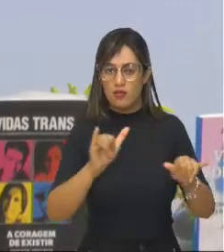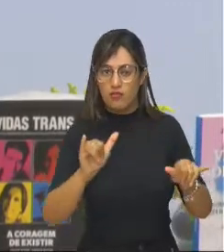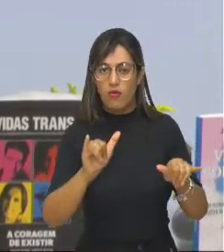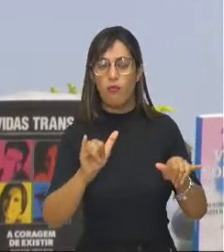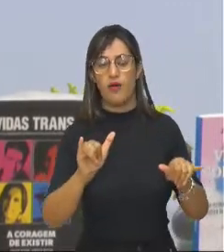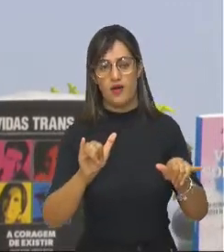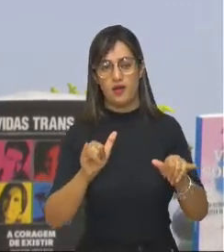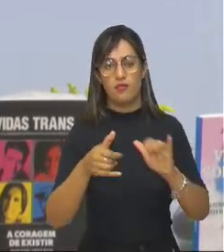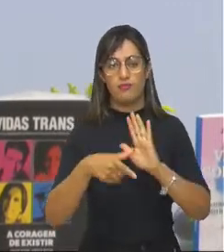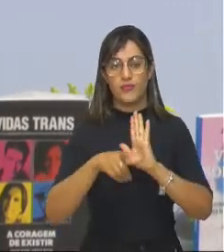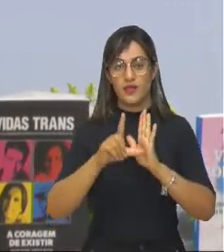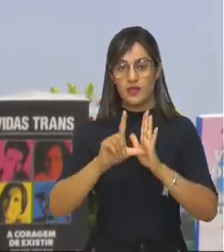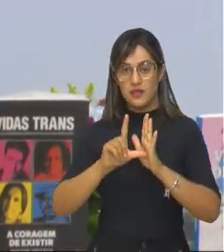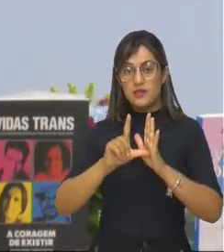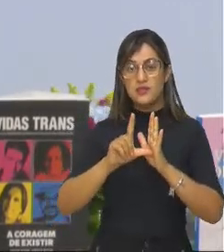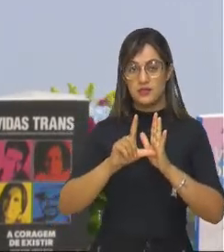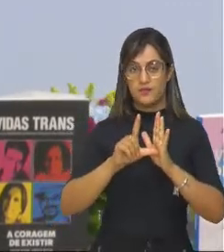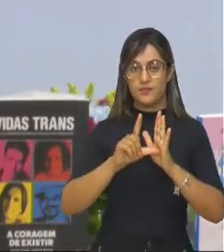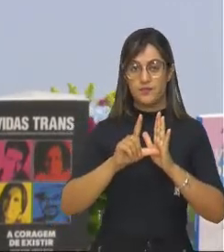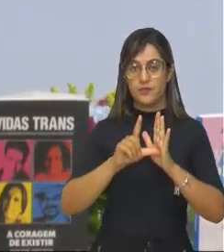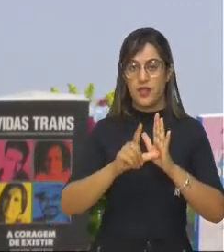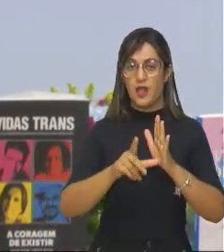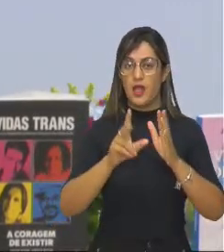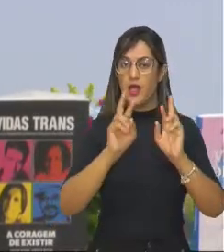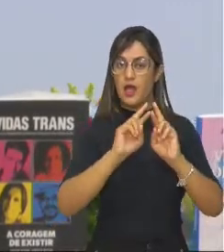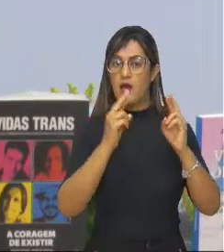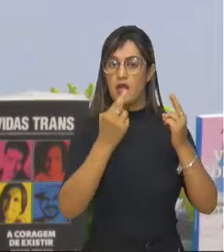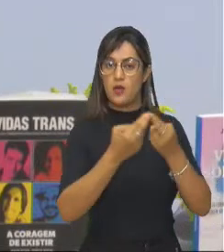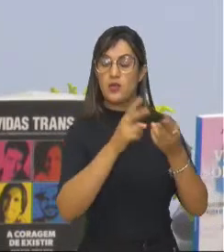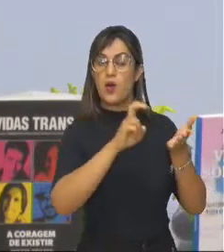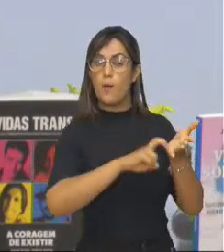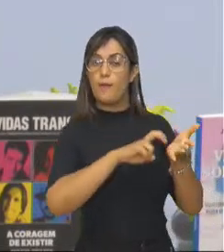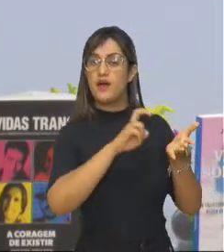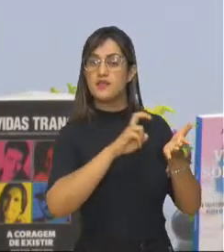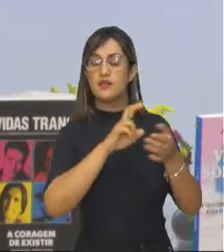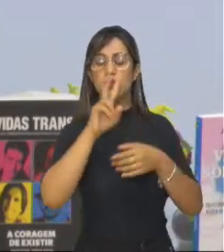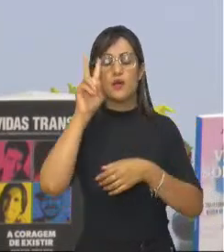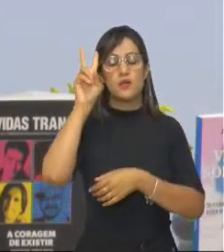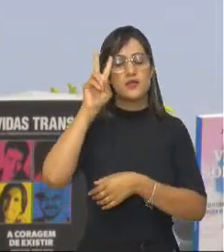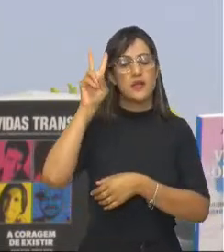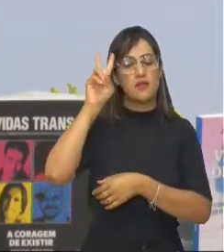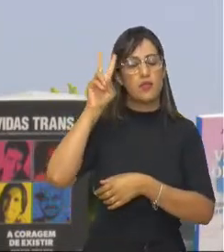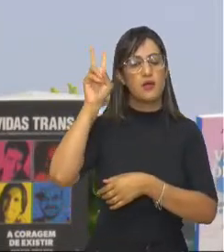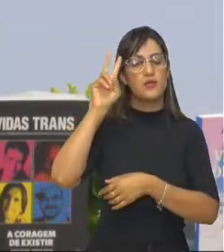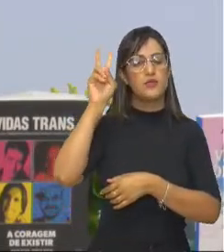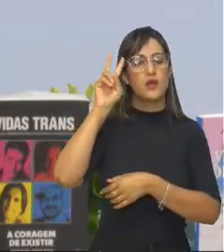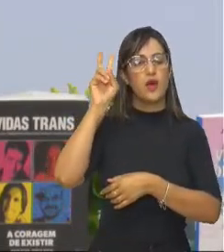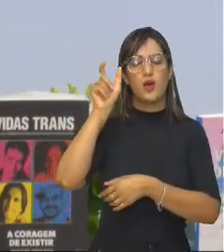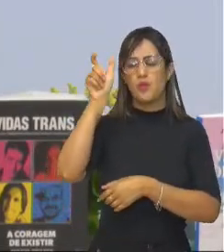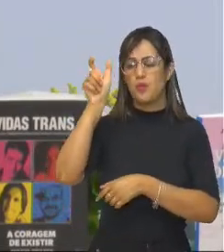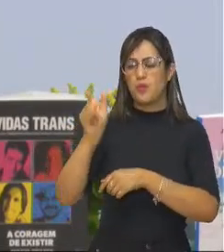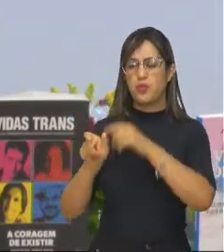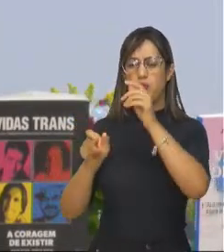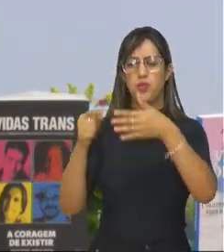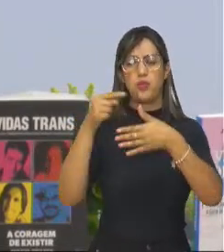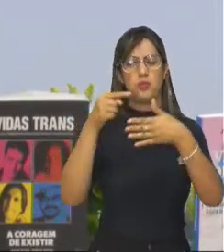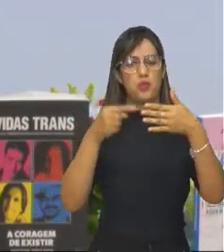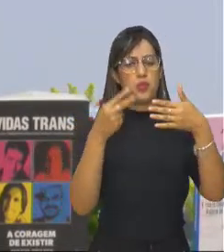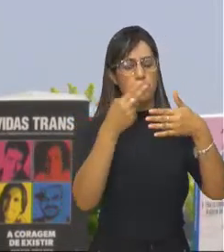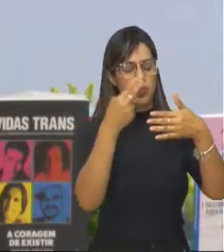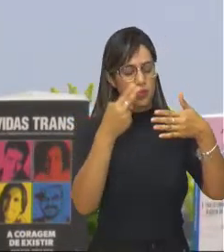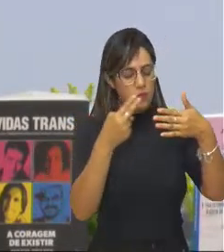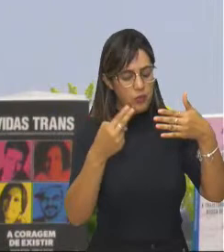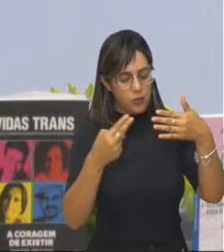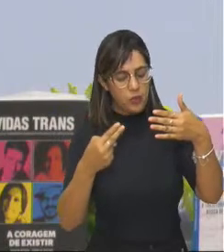reunião, numa reunião interna, nós lembramos de Leilani Assunção, nós lembramos de Fran Demétrio, e torcemos aí